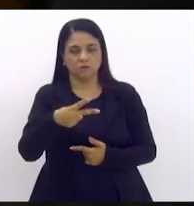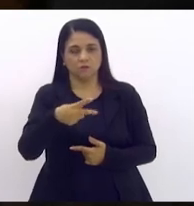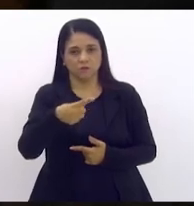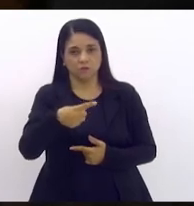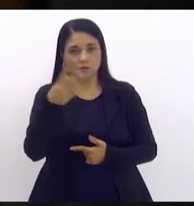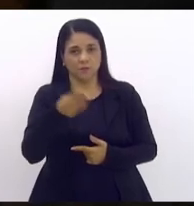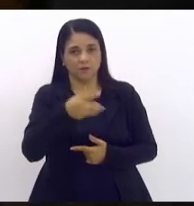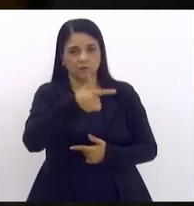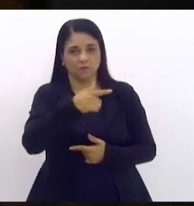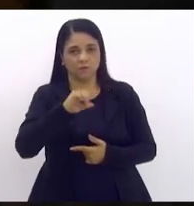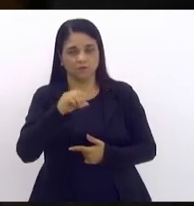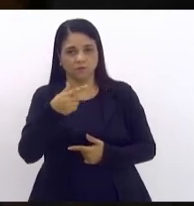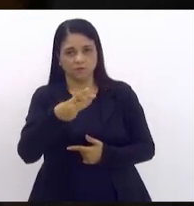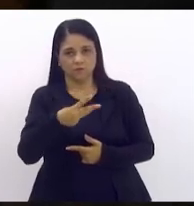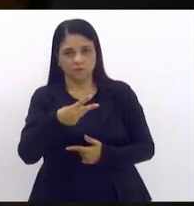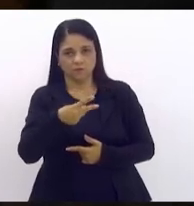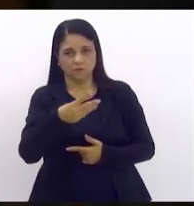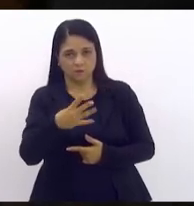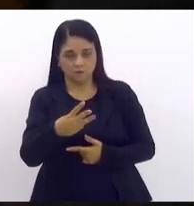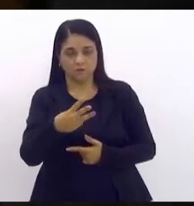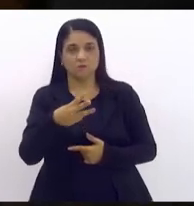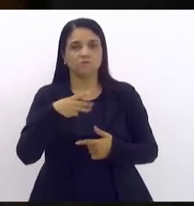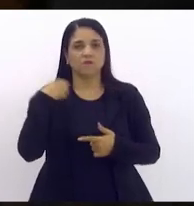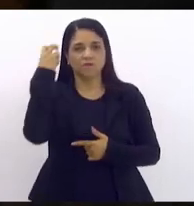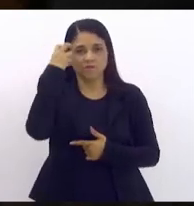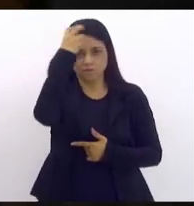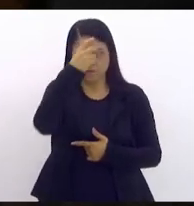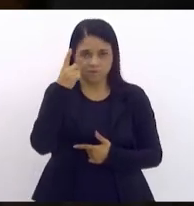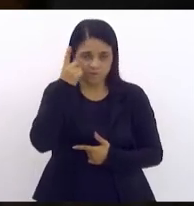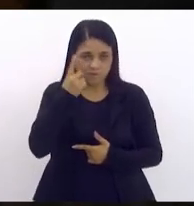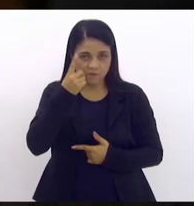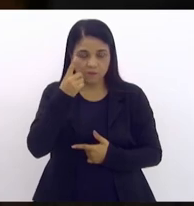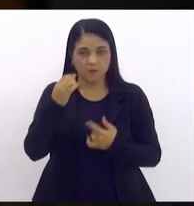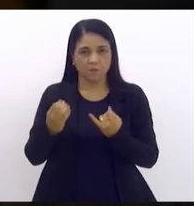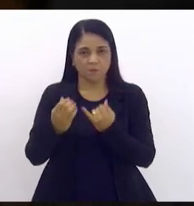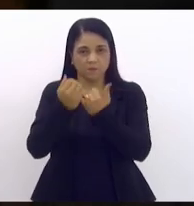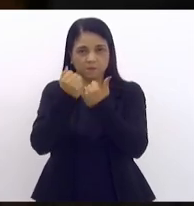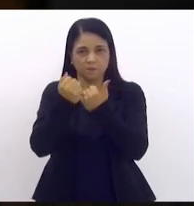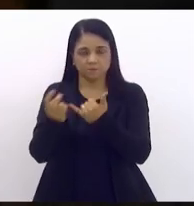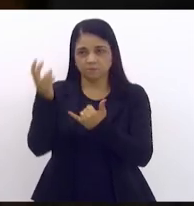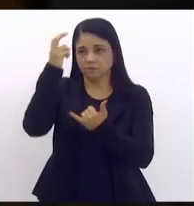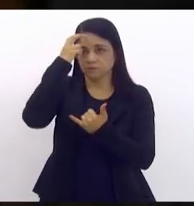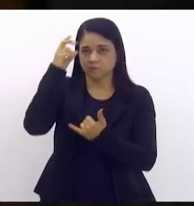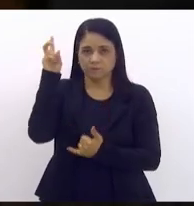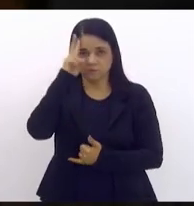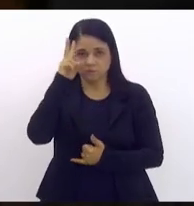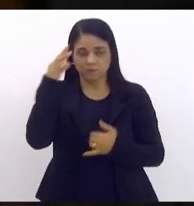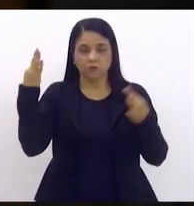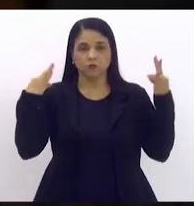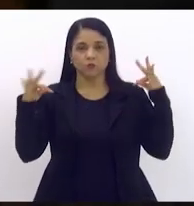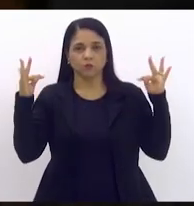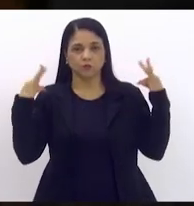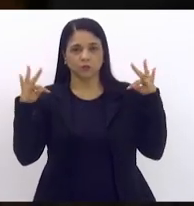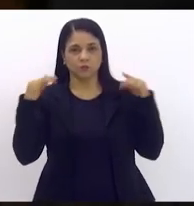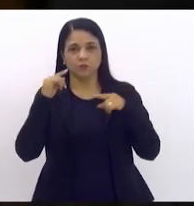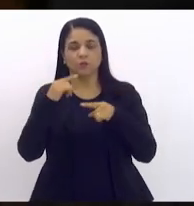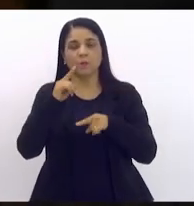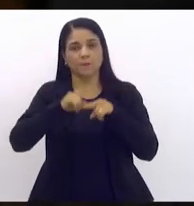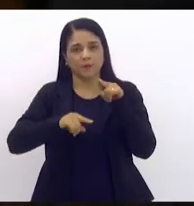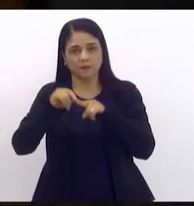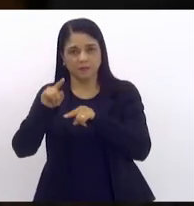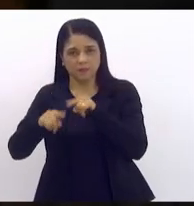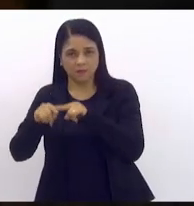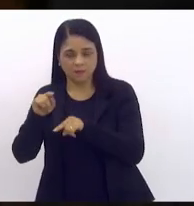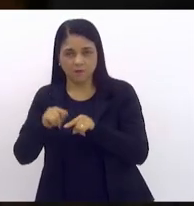23, de autoria da deputada Verônica Lima, que declara como patrimônio histórico-cultural, turístico e material do Estado do